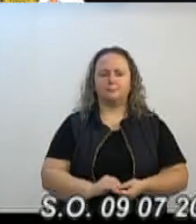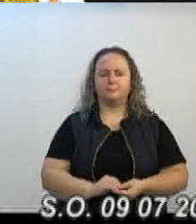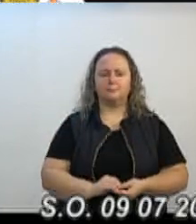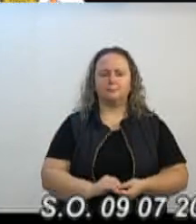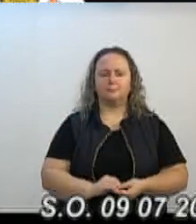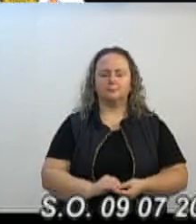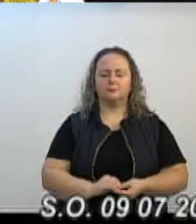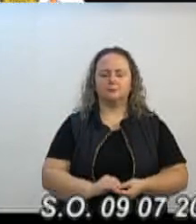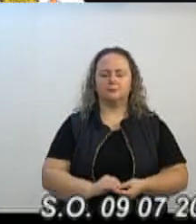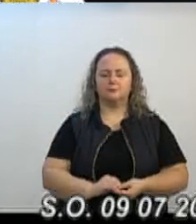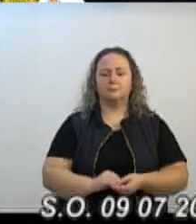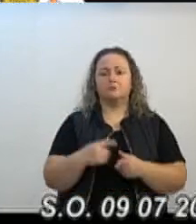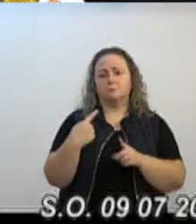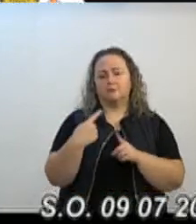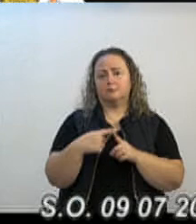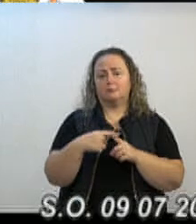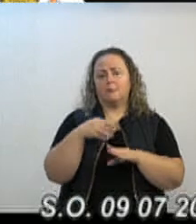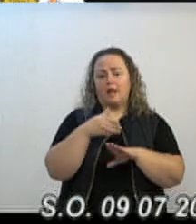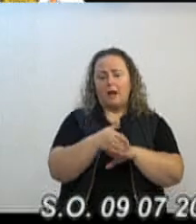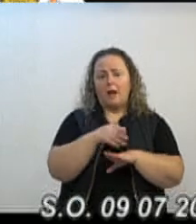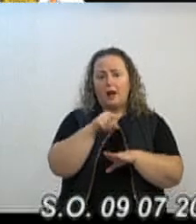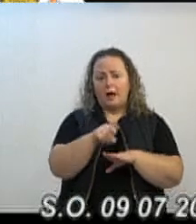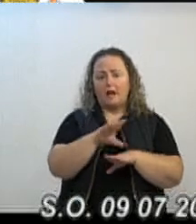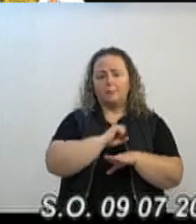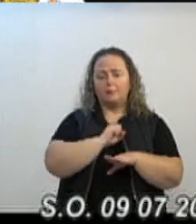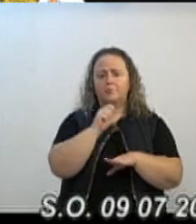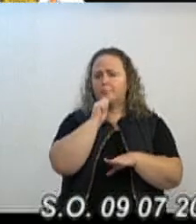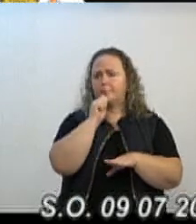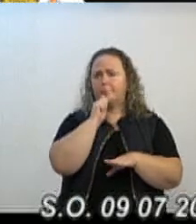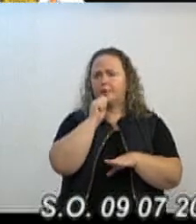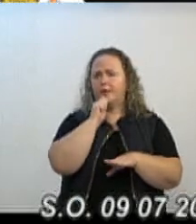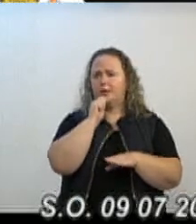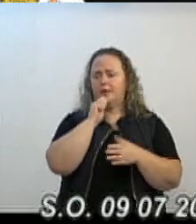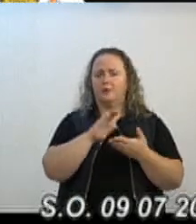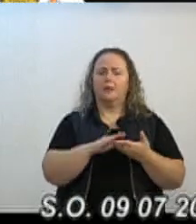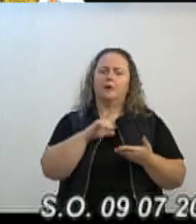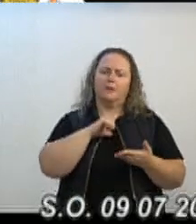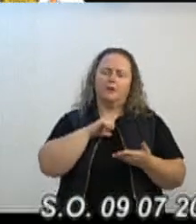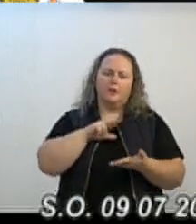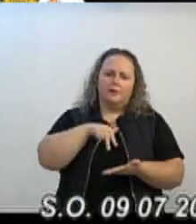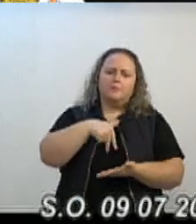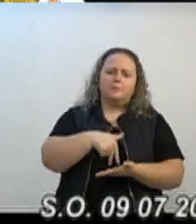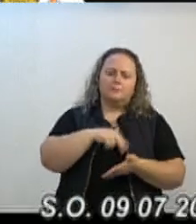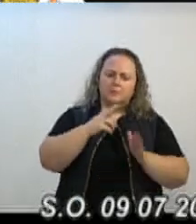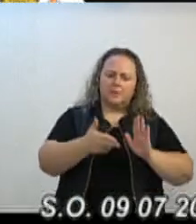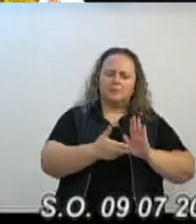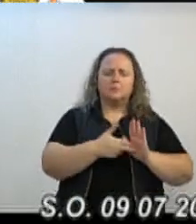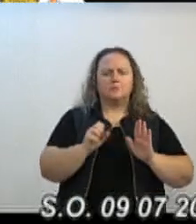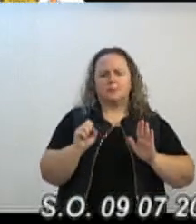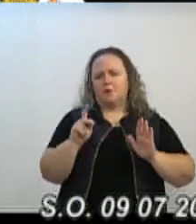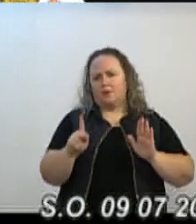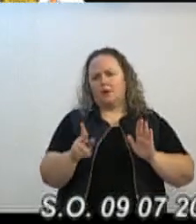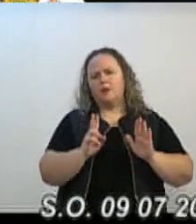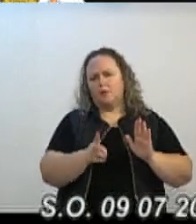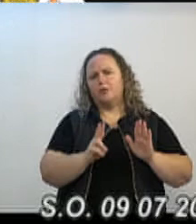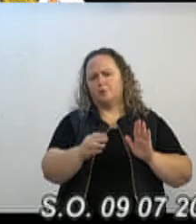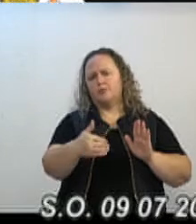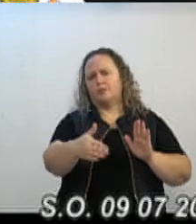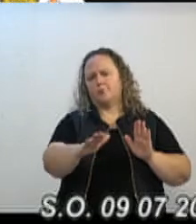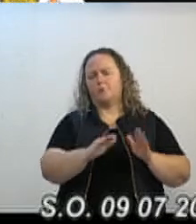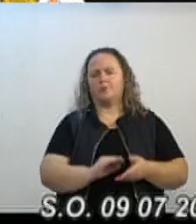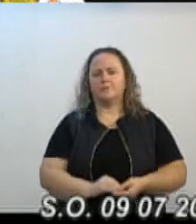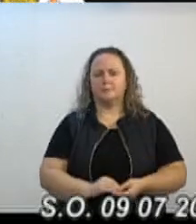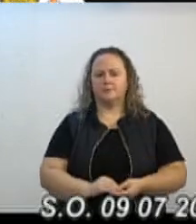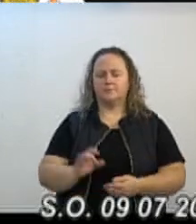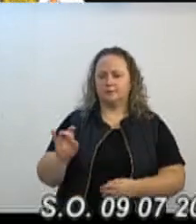então, porque lá, pelo visto, não pode. Então, só que é isso que eu estou dizendo. Tem posicionamento, assume posicionamento, e fique firme nesse posicionamento. E aí, cada um aqui